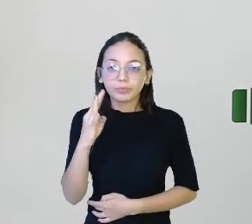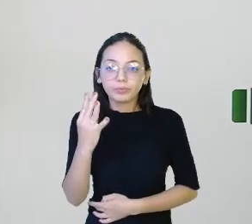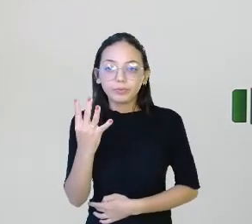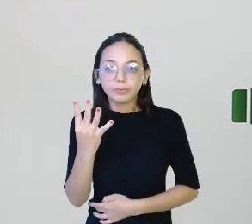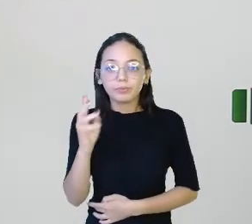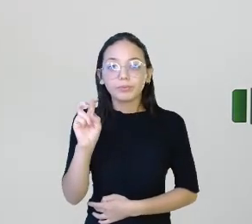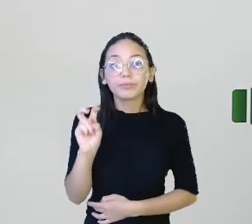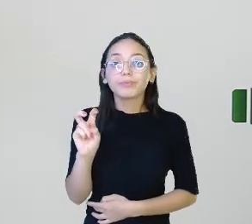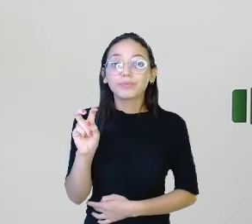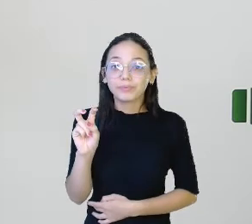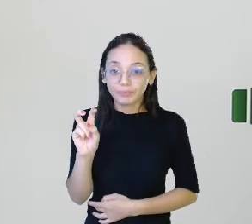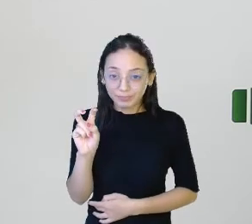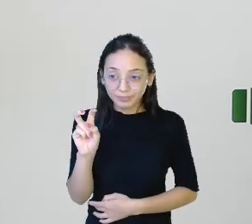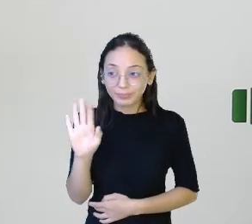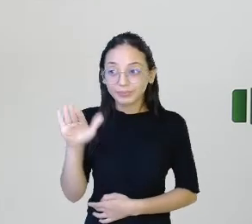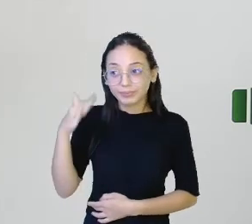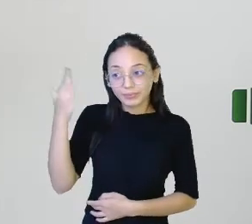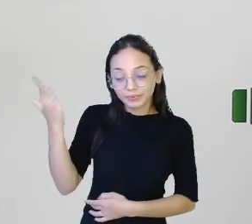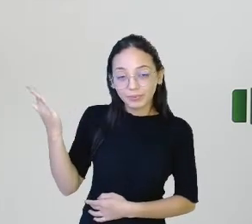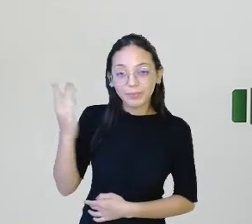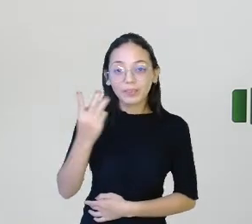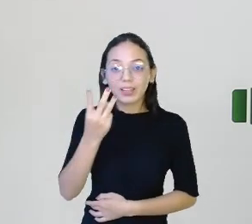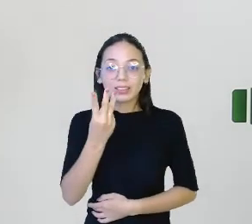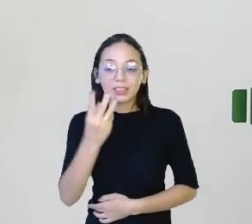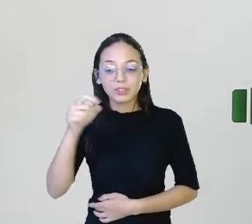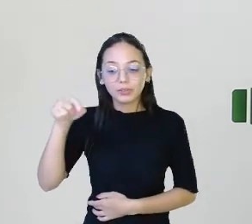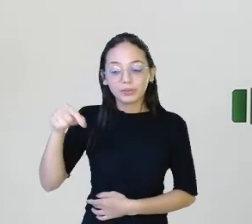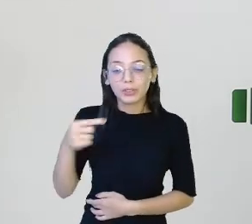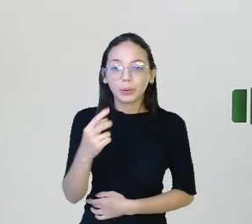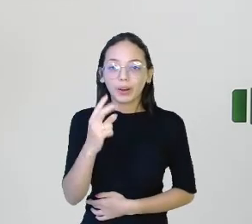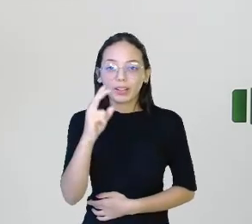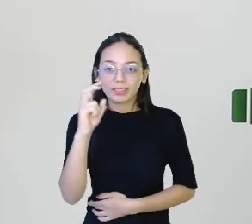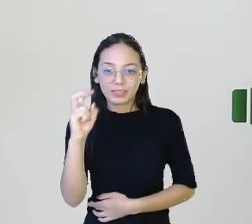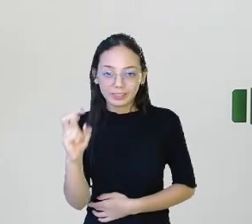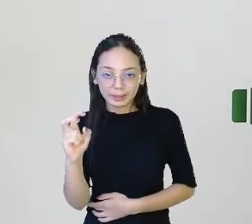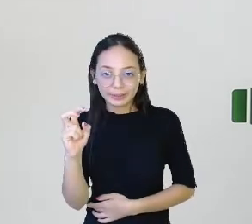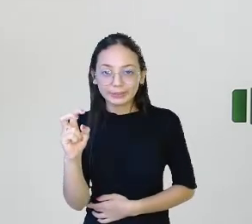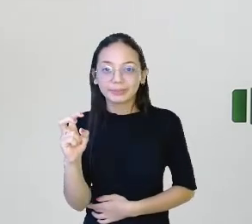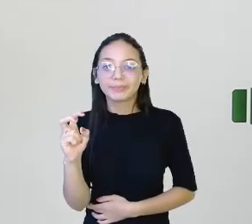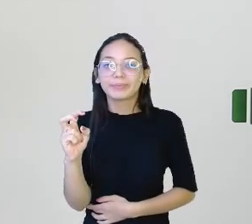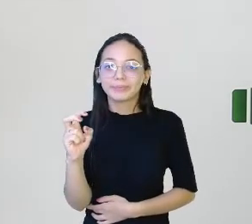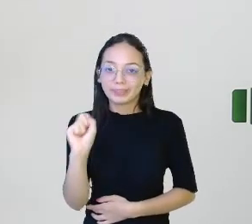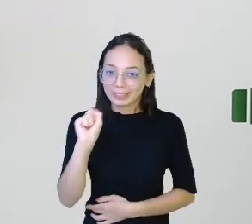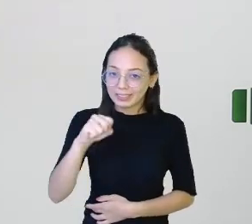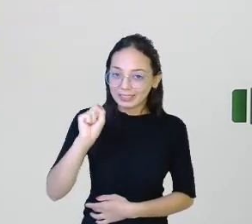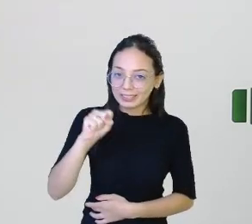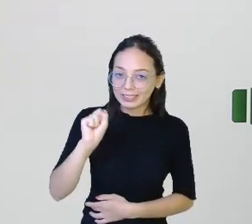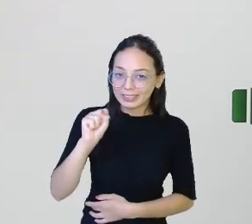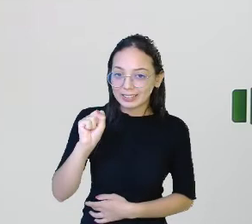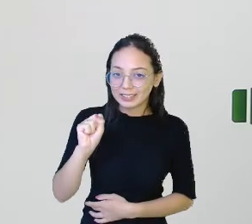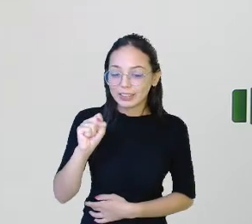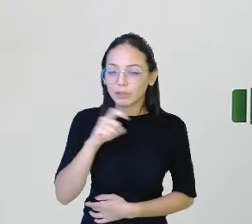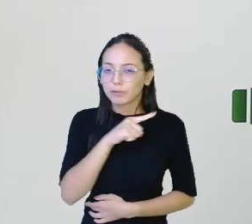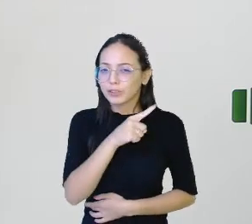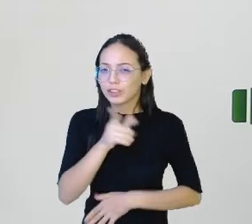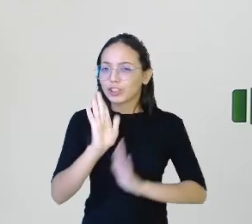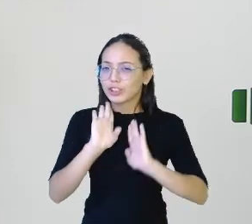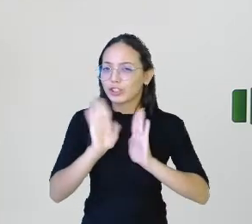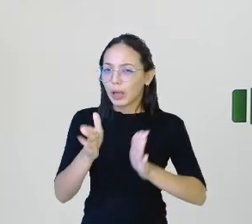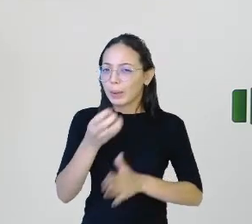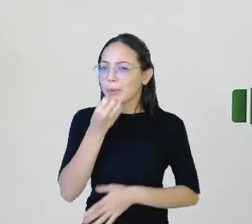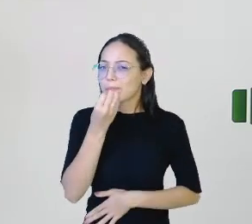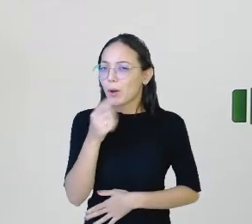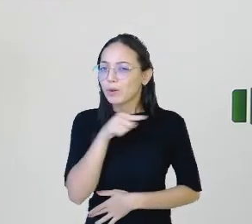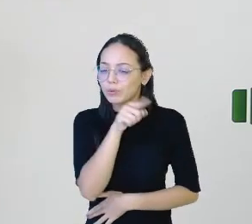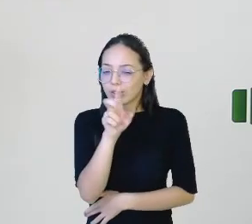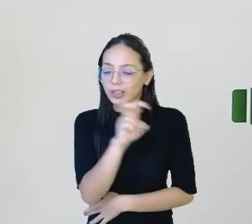4, 5. Então, eu tenho 3,5 centímetros. Isso mesmo. Você já está craque, né? Você